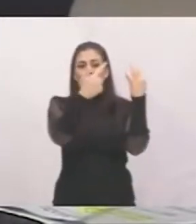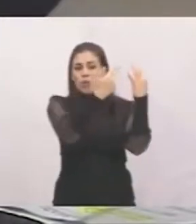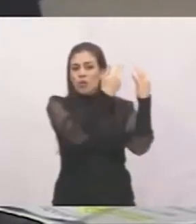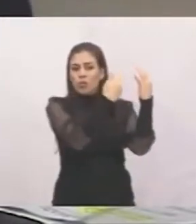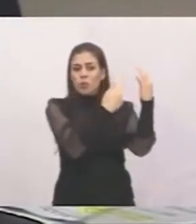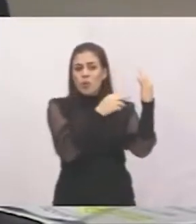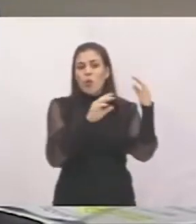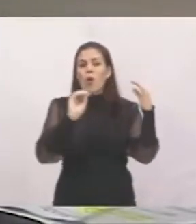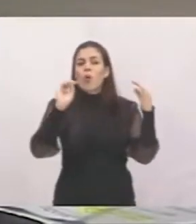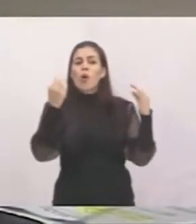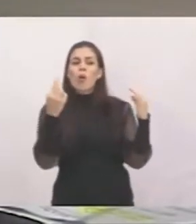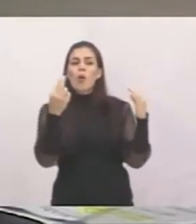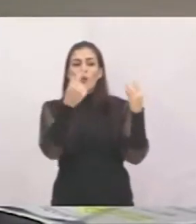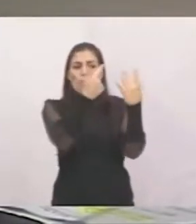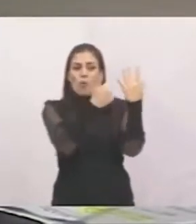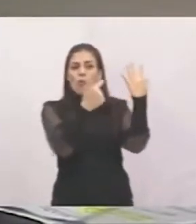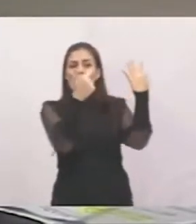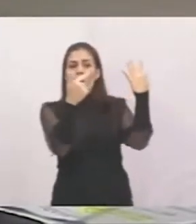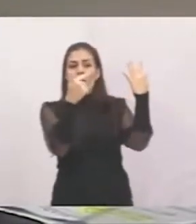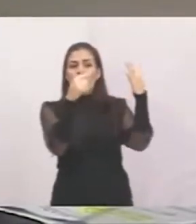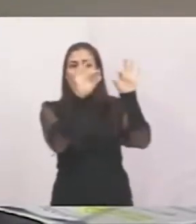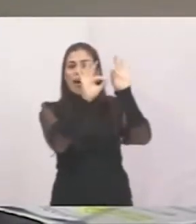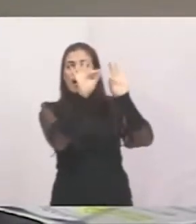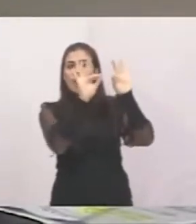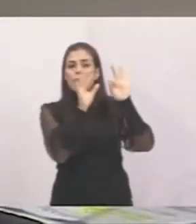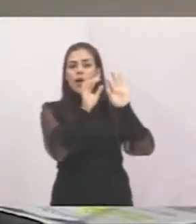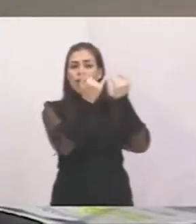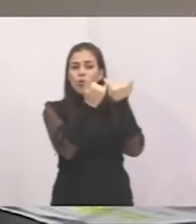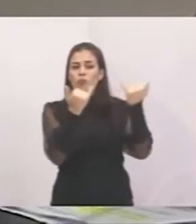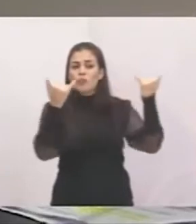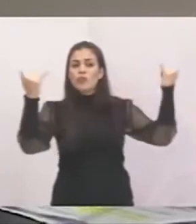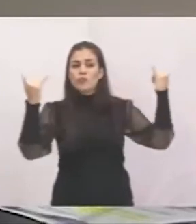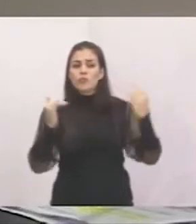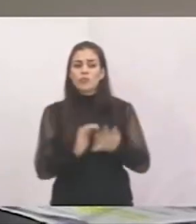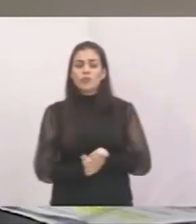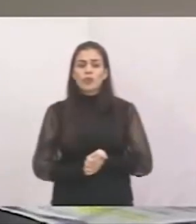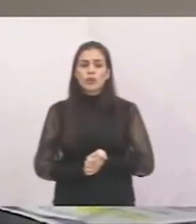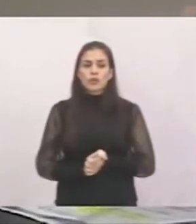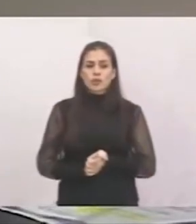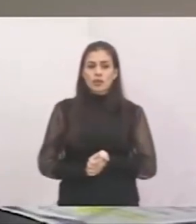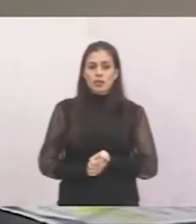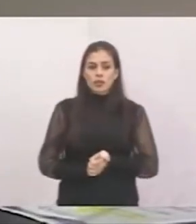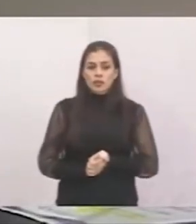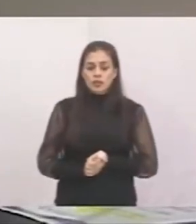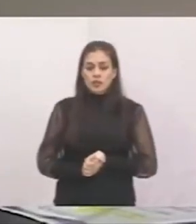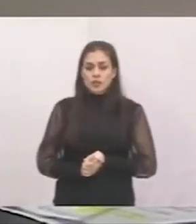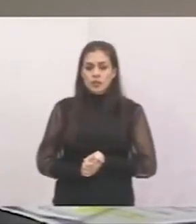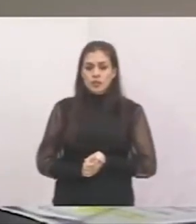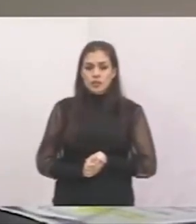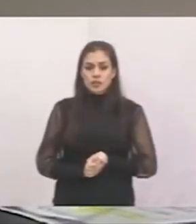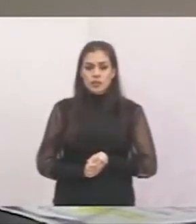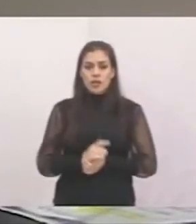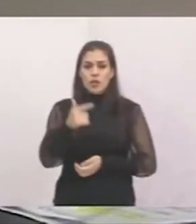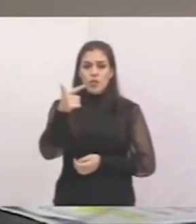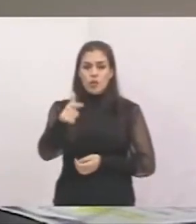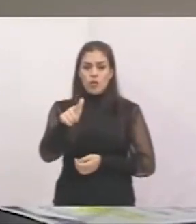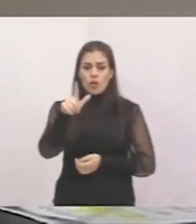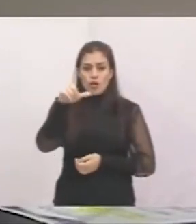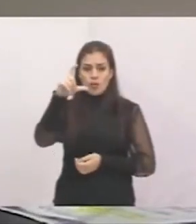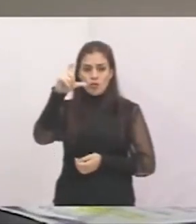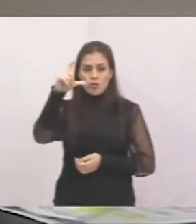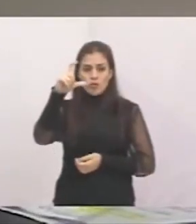coloca isolamento para usar de tirar o guardar vi e essa outra foto aqui